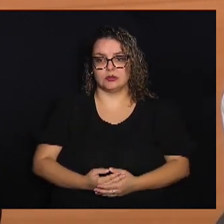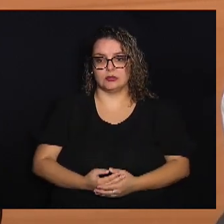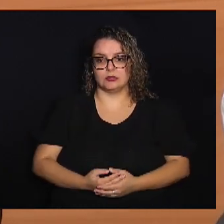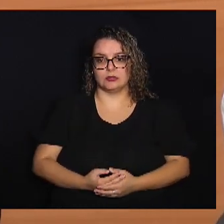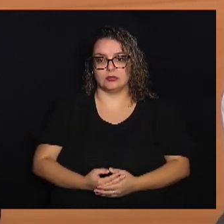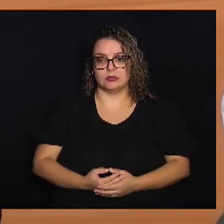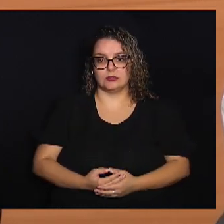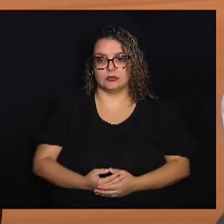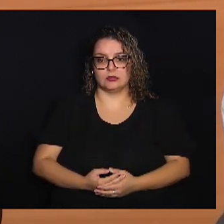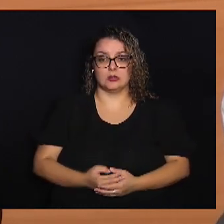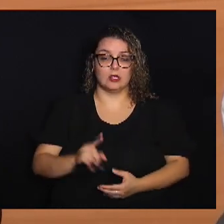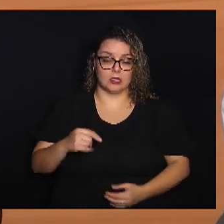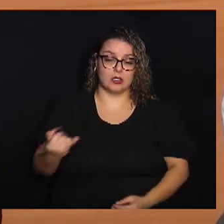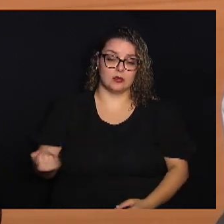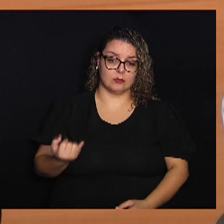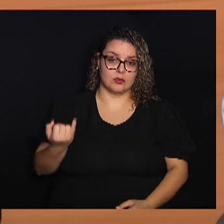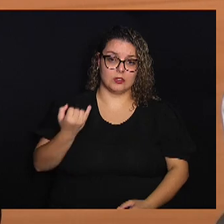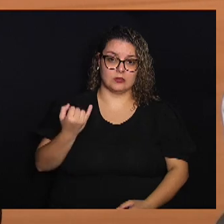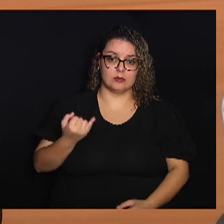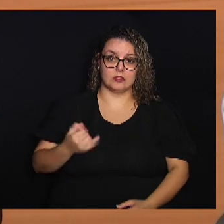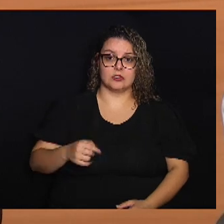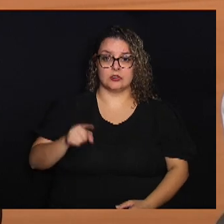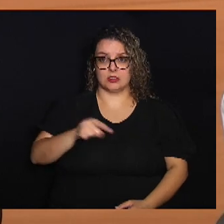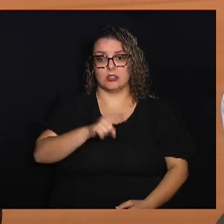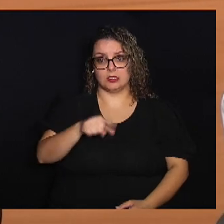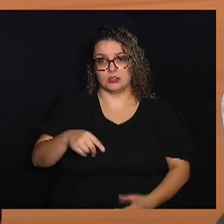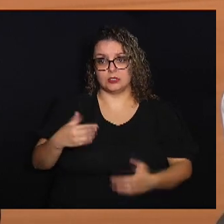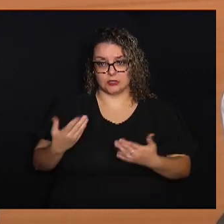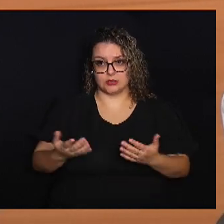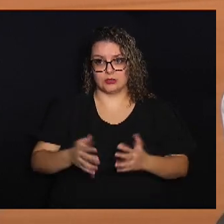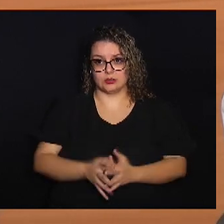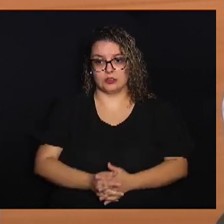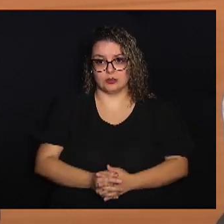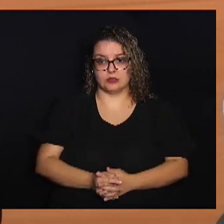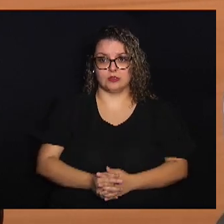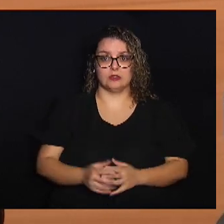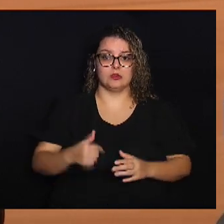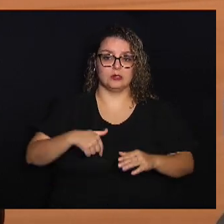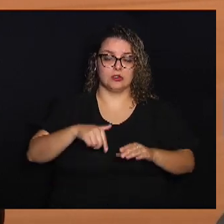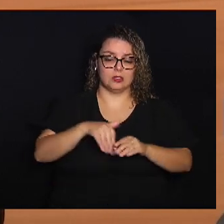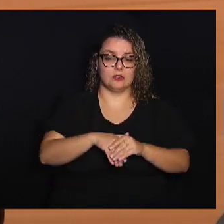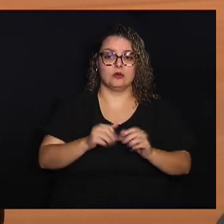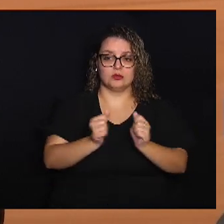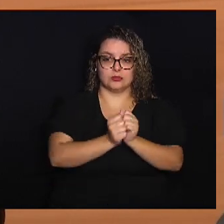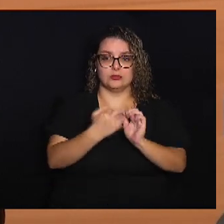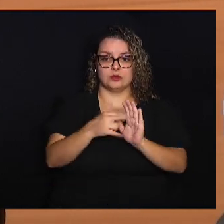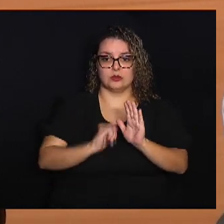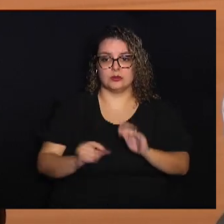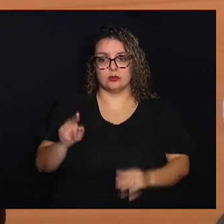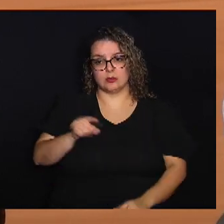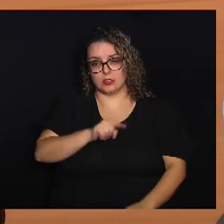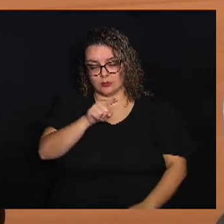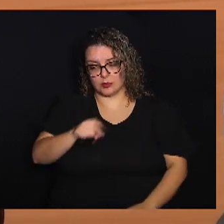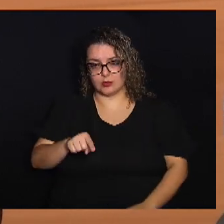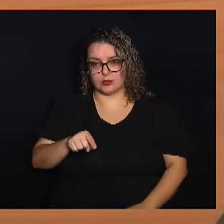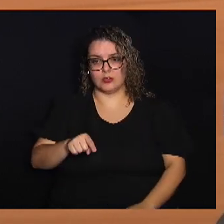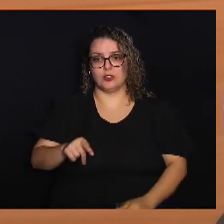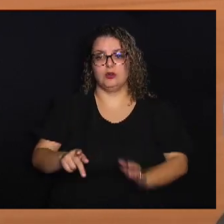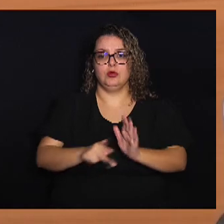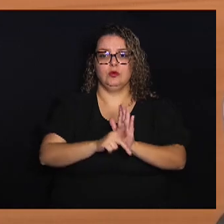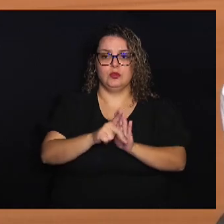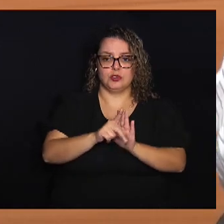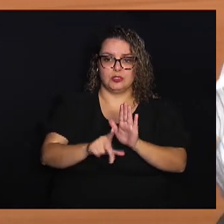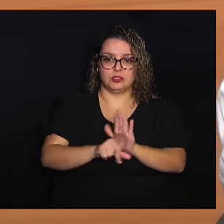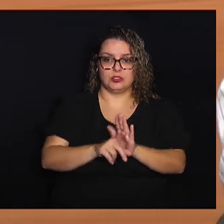eu acho que é válido aqui essa rejeição. Então, eu acompanho o relator e está reprovado